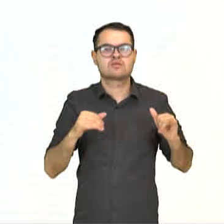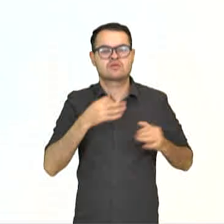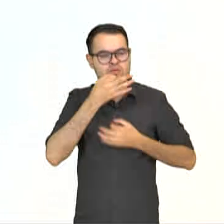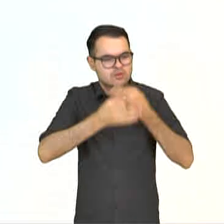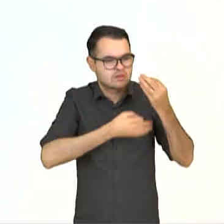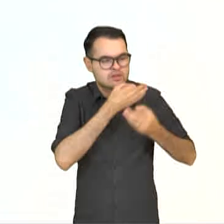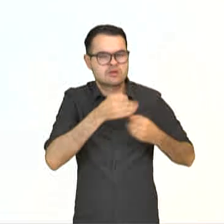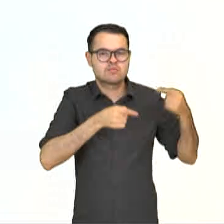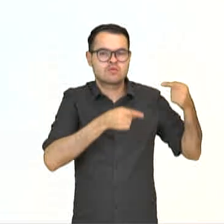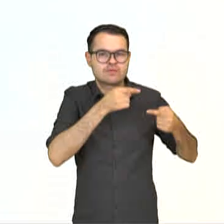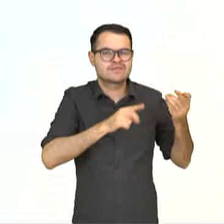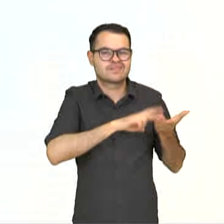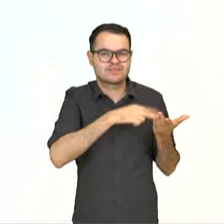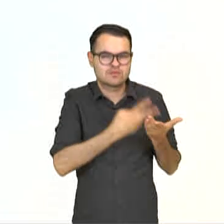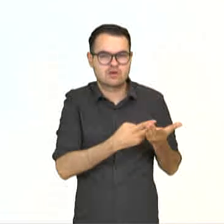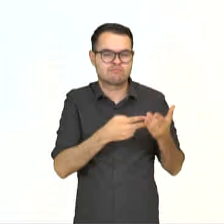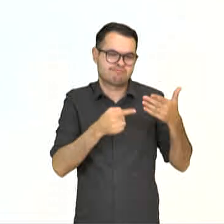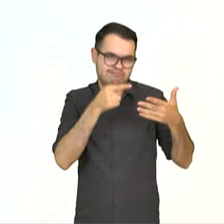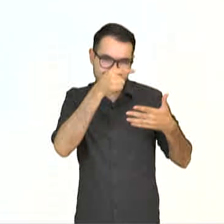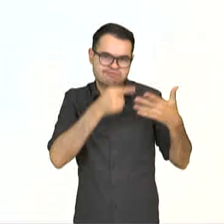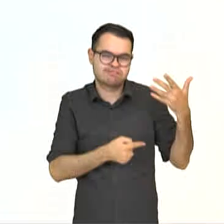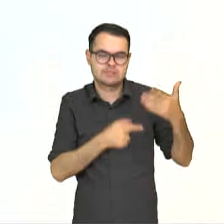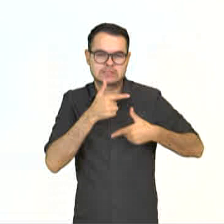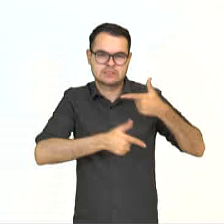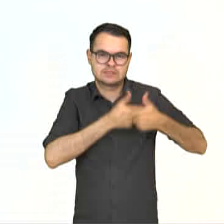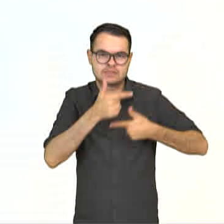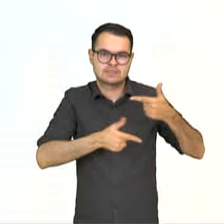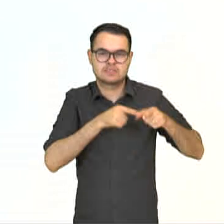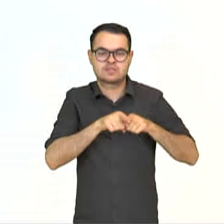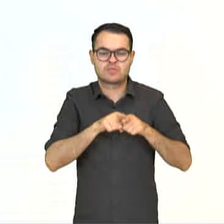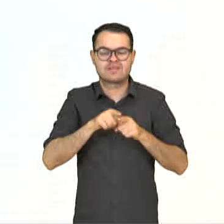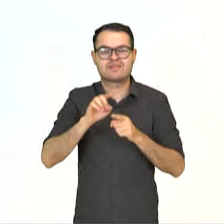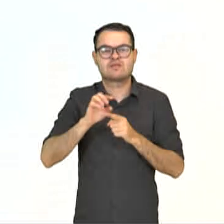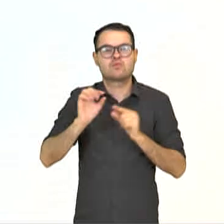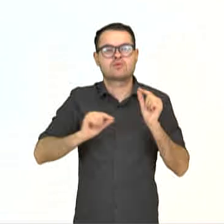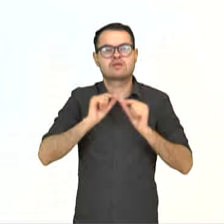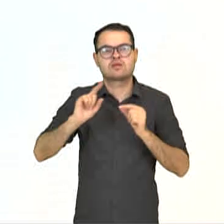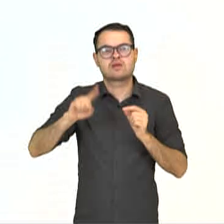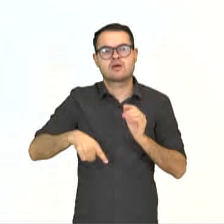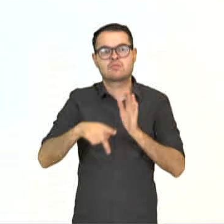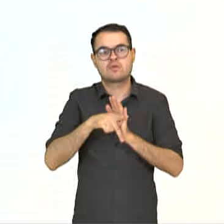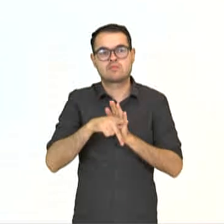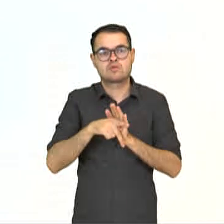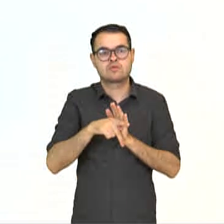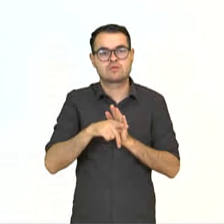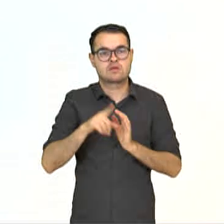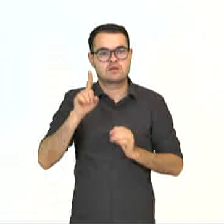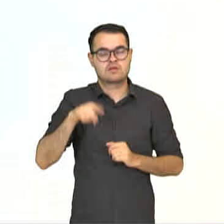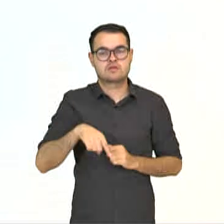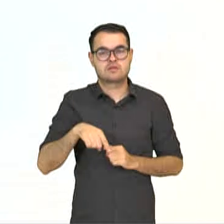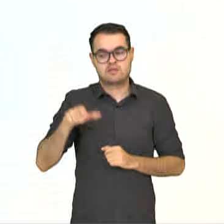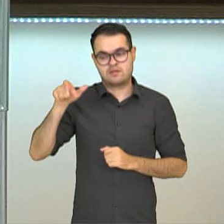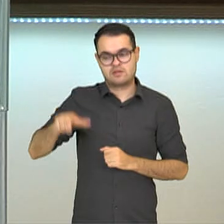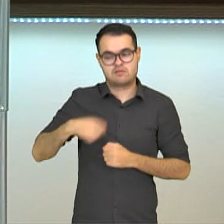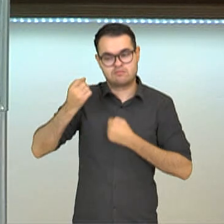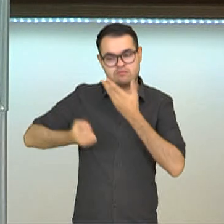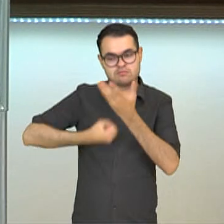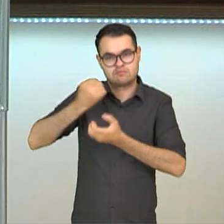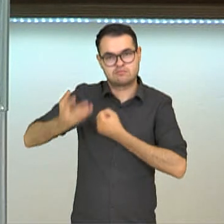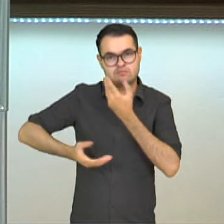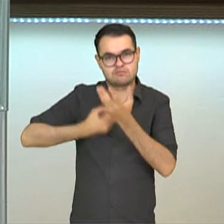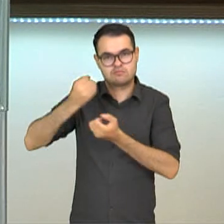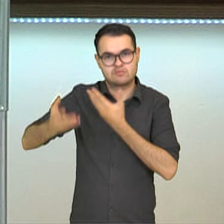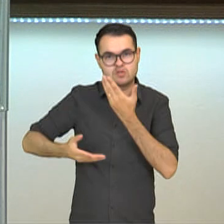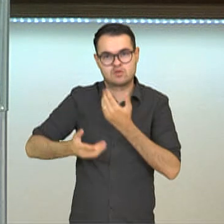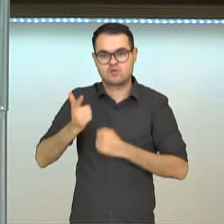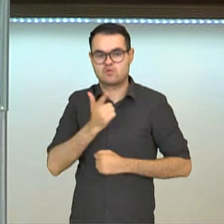comentarista político e tradutor. Destacou-se pela criação dos heterônimos. O que é isso? Ele fazia poemas e publicava com